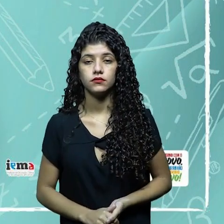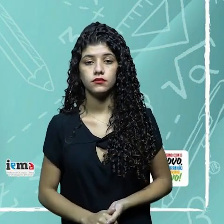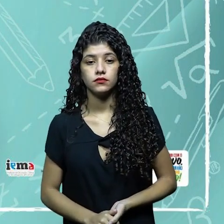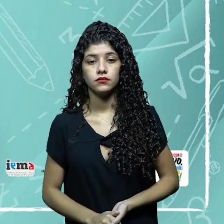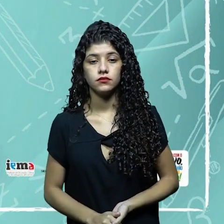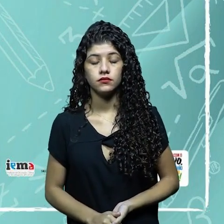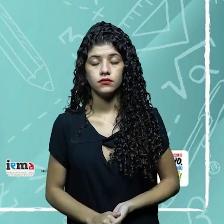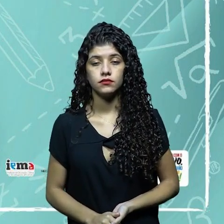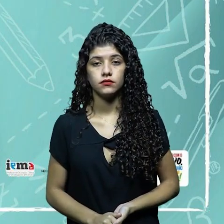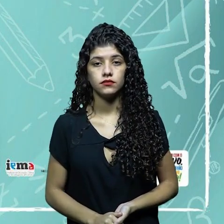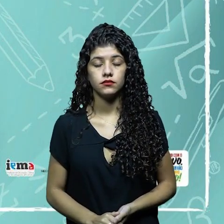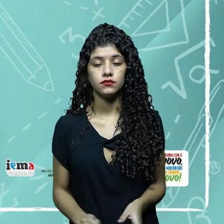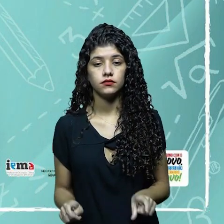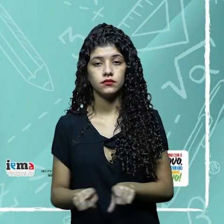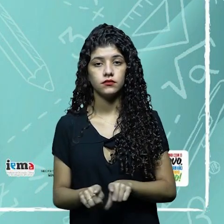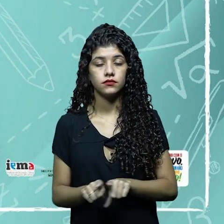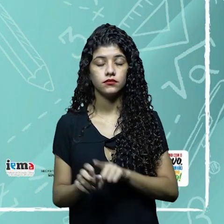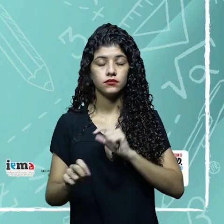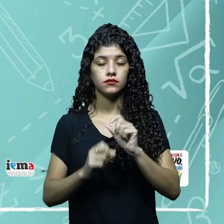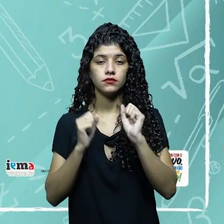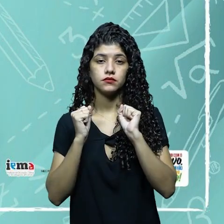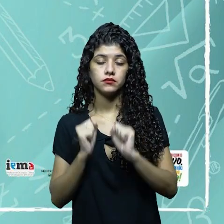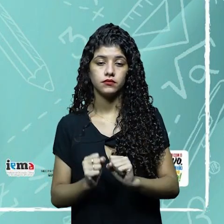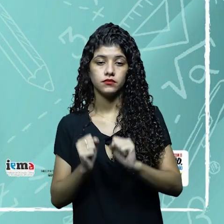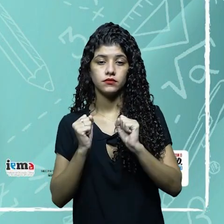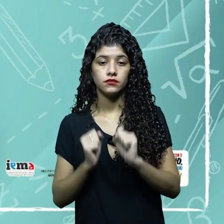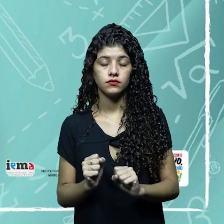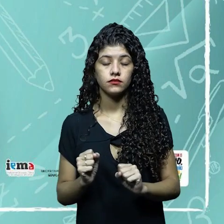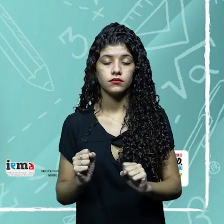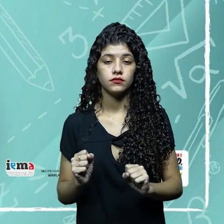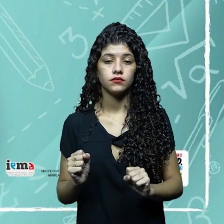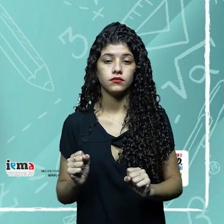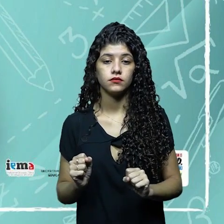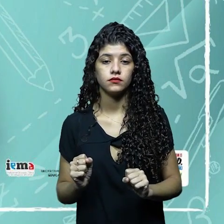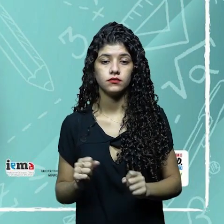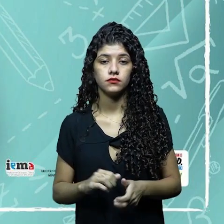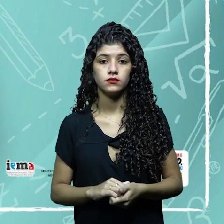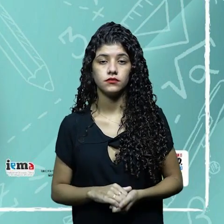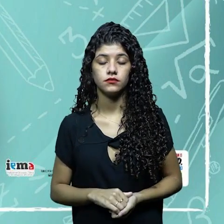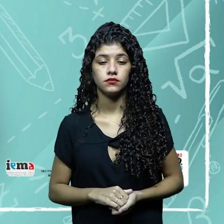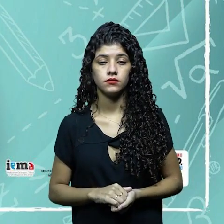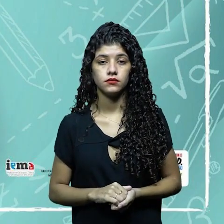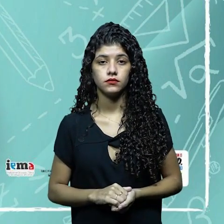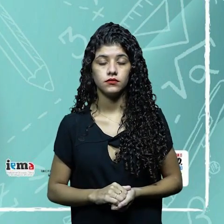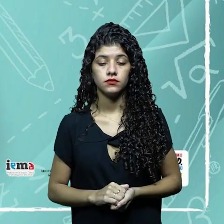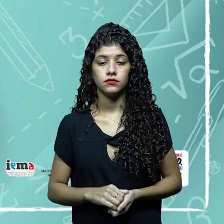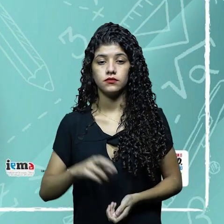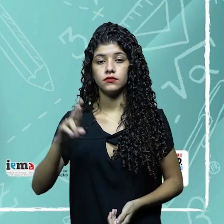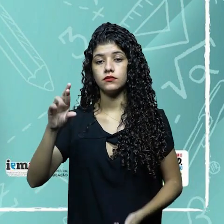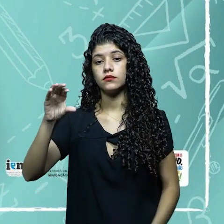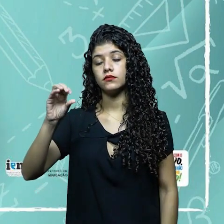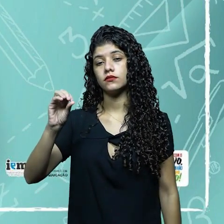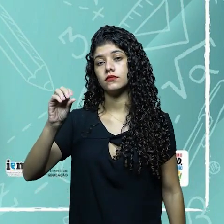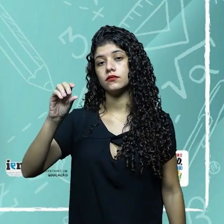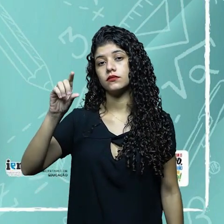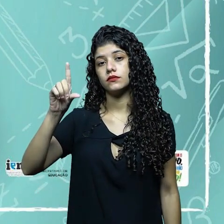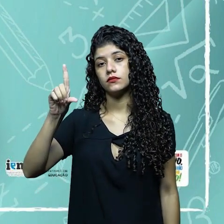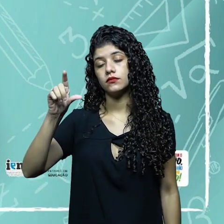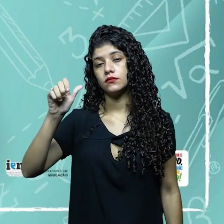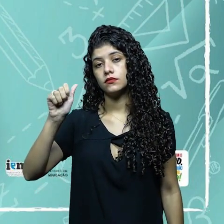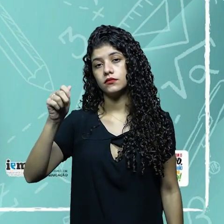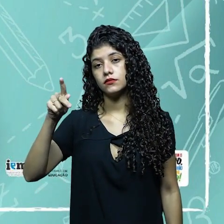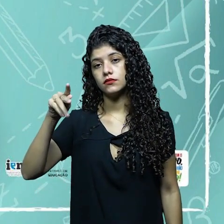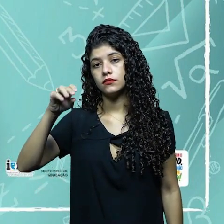tela embaixo, nessa nova versão, quanto você pode acionar pela barra de rodapé, né? Pela caixa